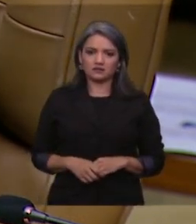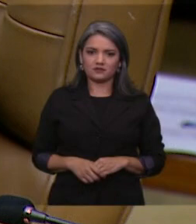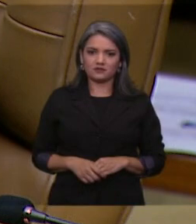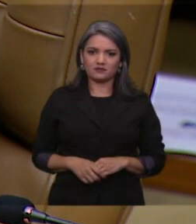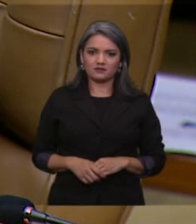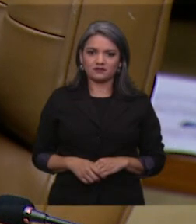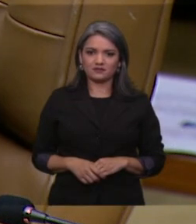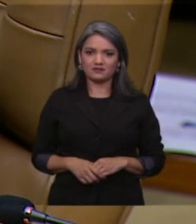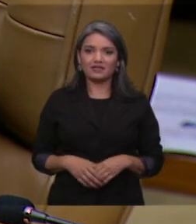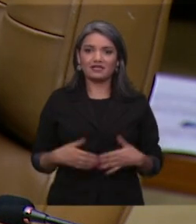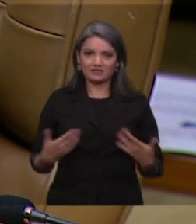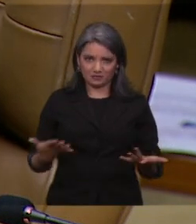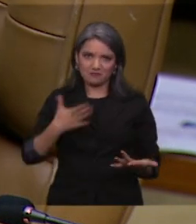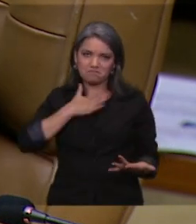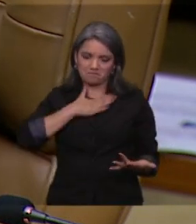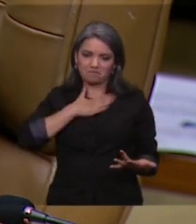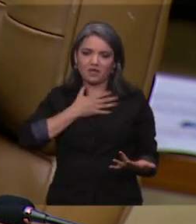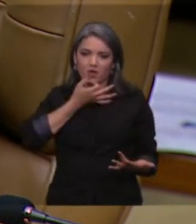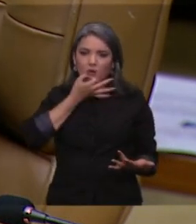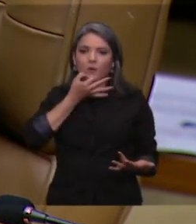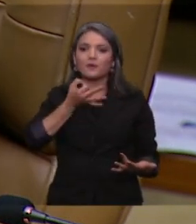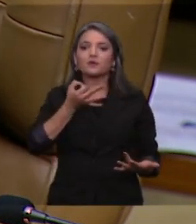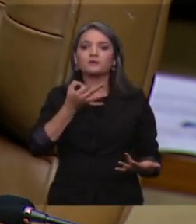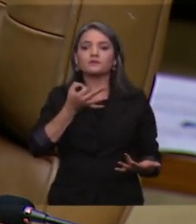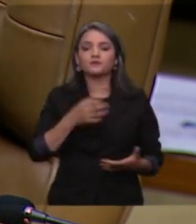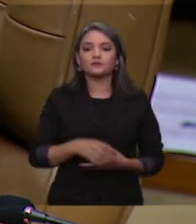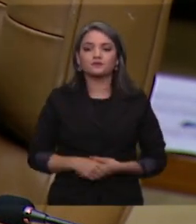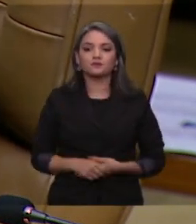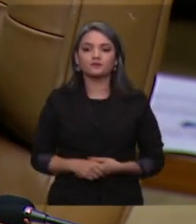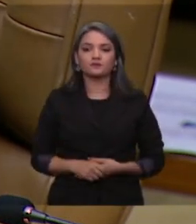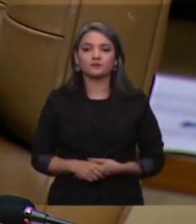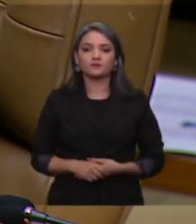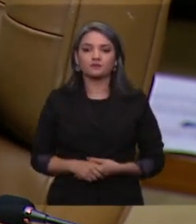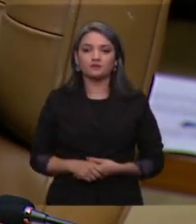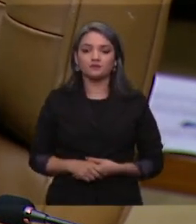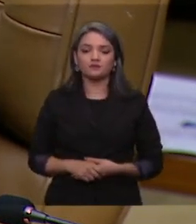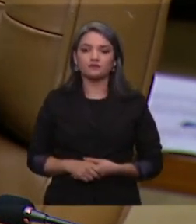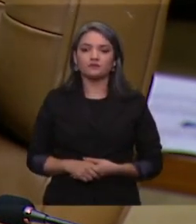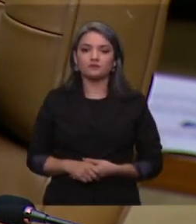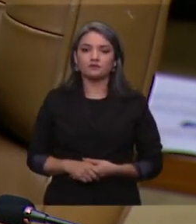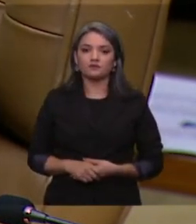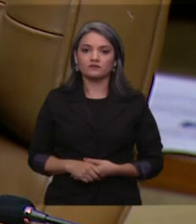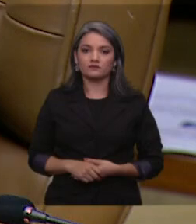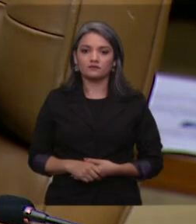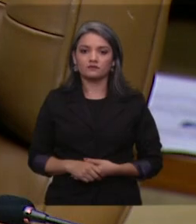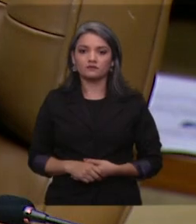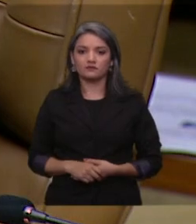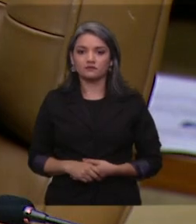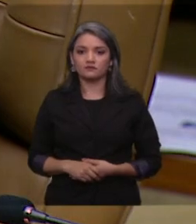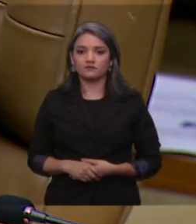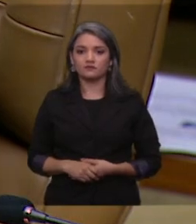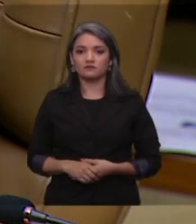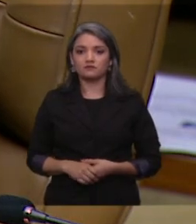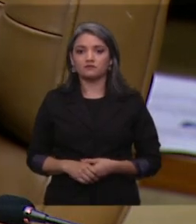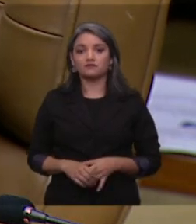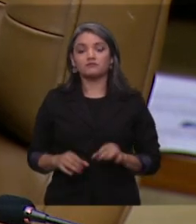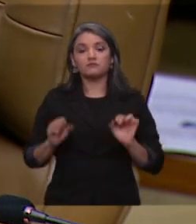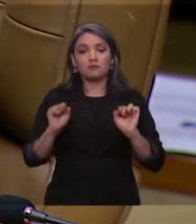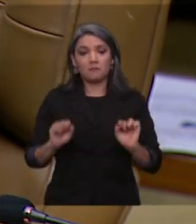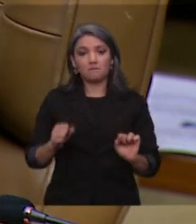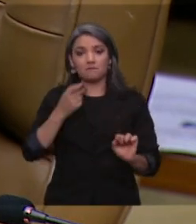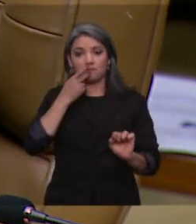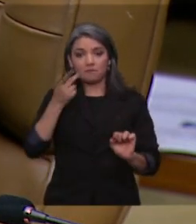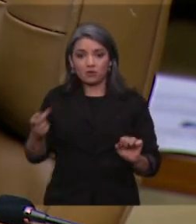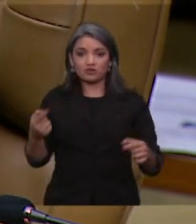e digo agora isso por mim, para uma, de fato, um reconhecimento da inconstitucionalidade da separação judicial,